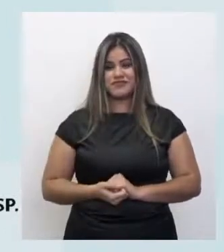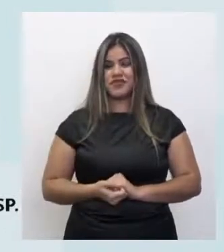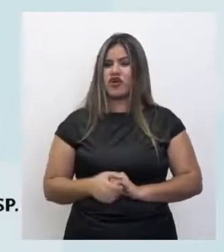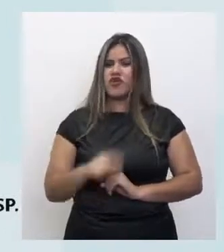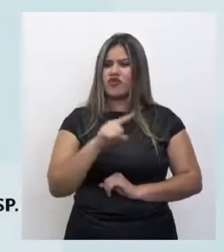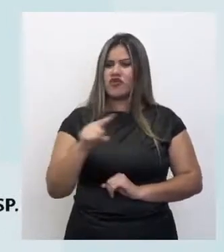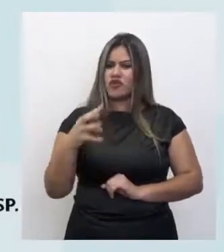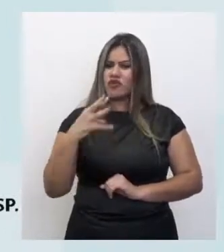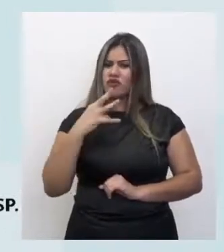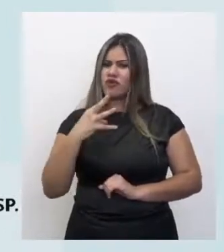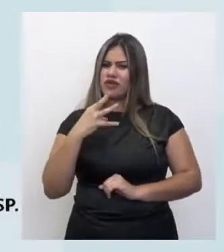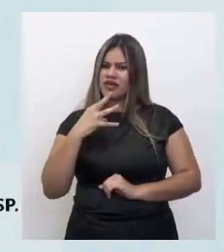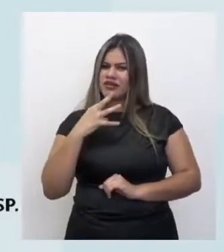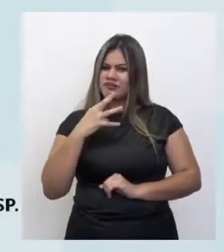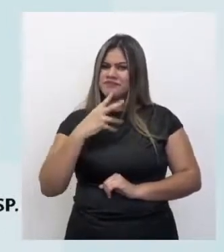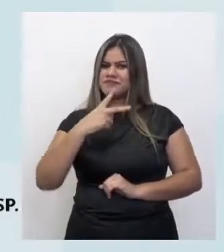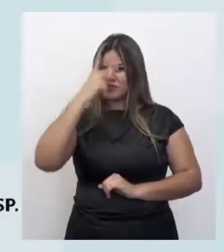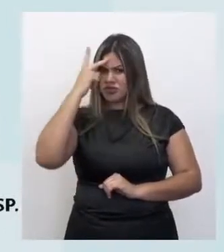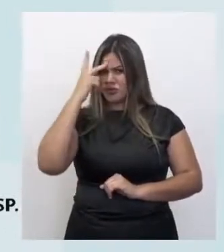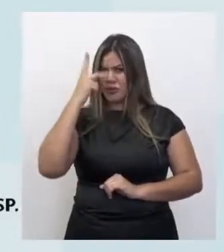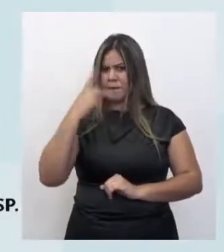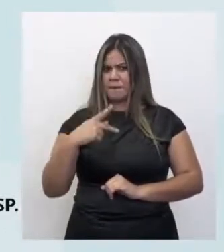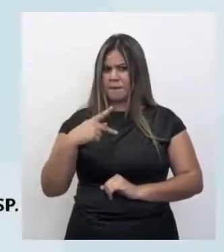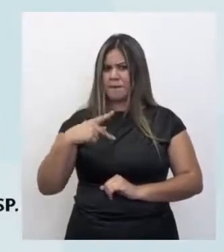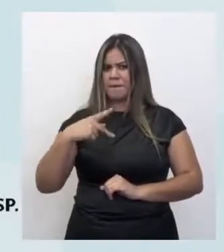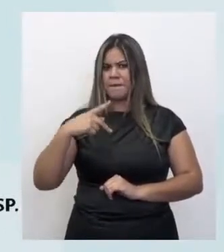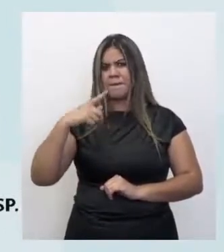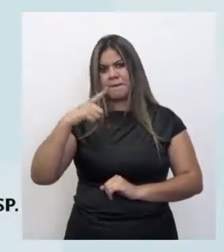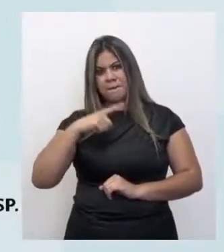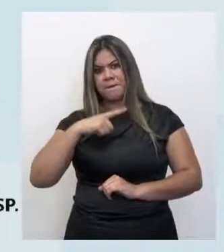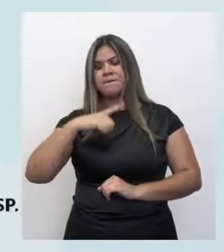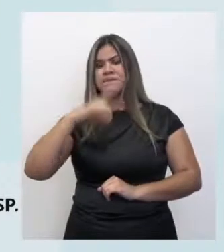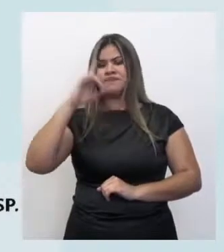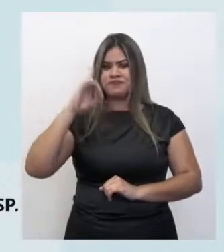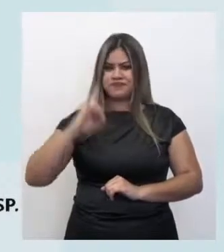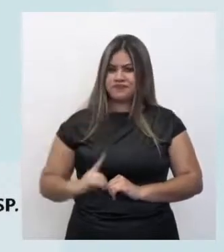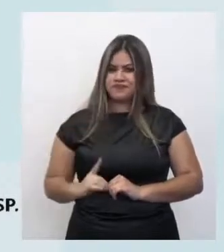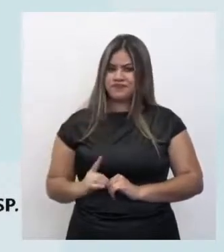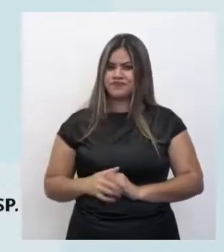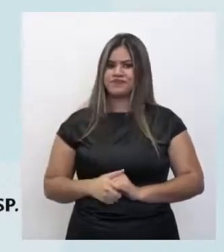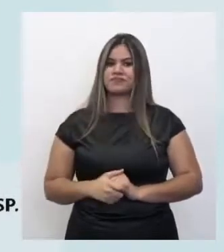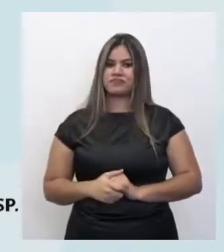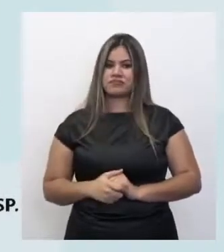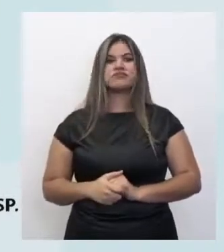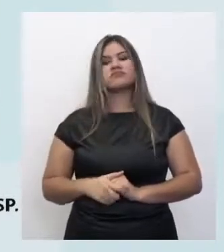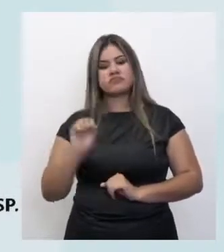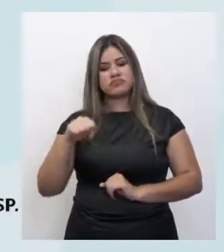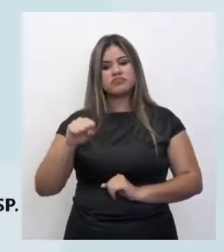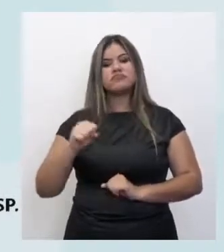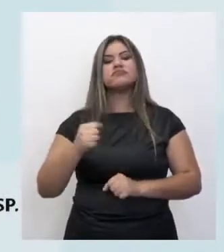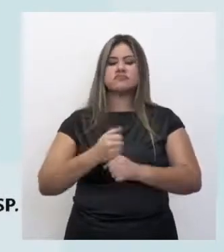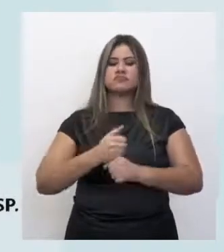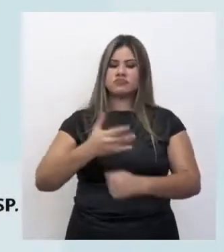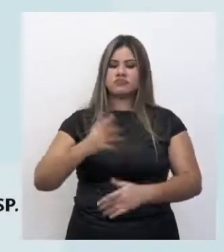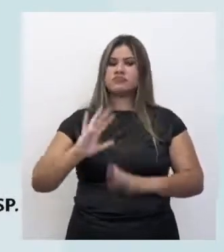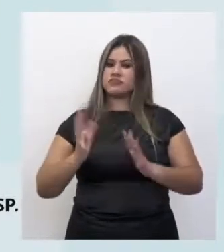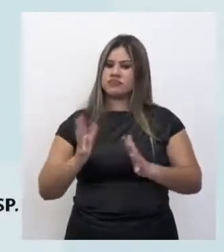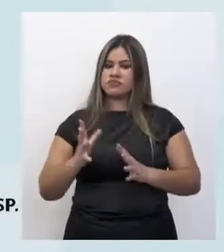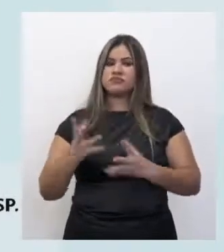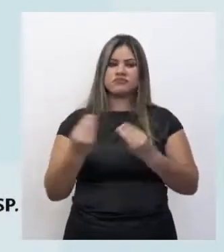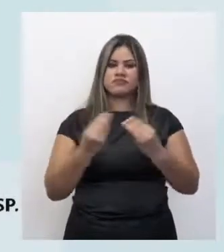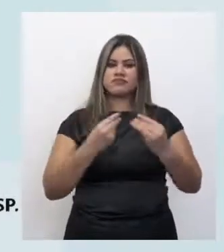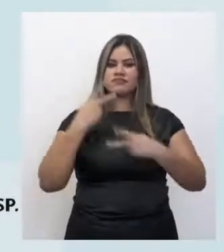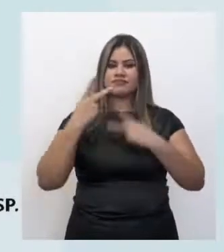na sua sala de aula que tinha deficiência? Olha lá, tem alunos aqui no chat já falando, pessoa com deficiência. E aí, já? Vários falando